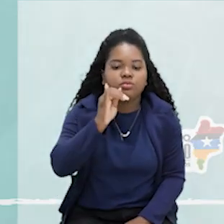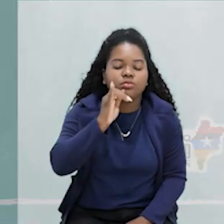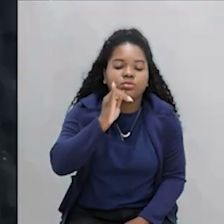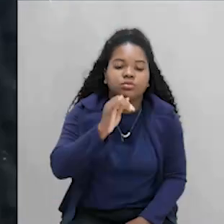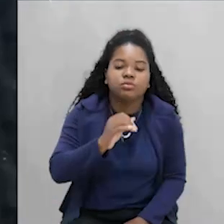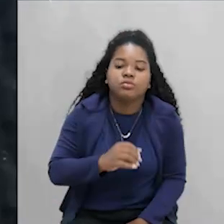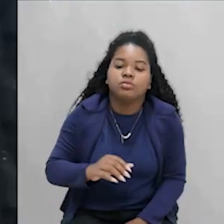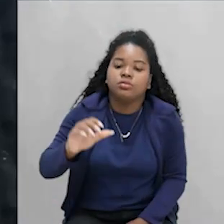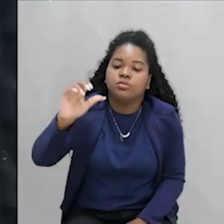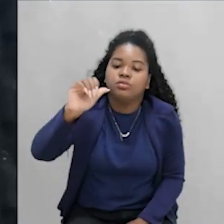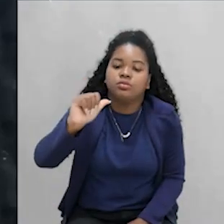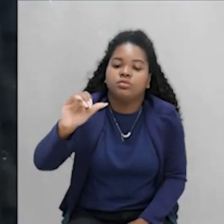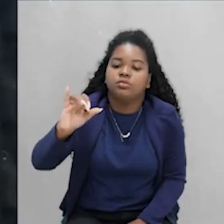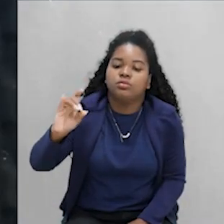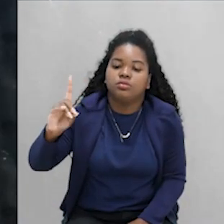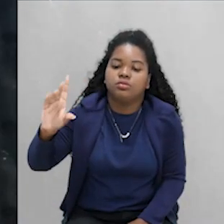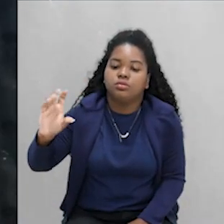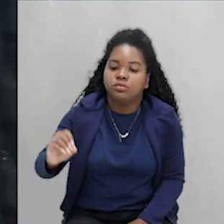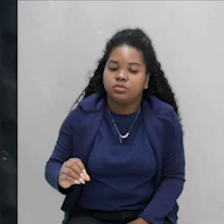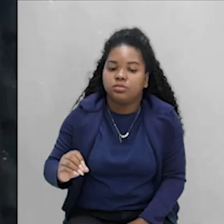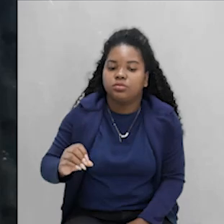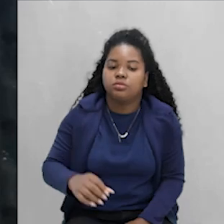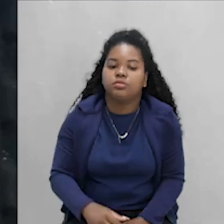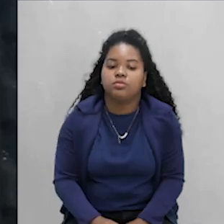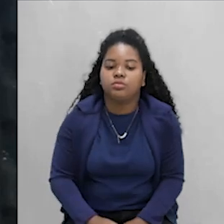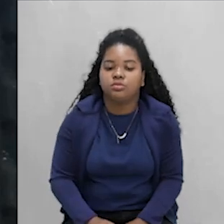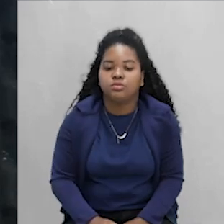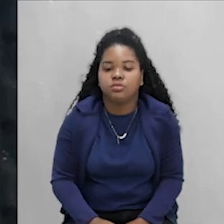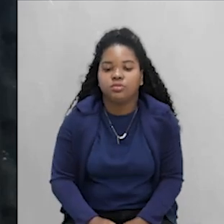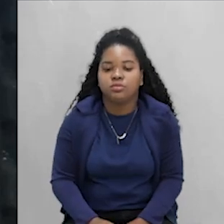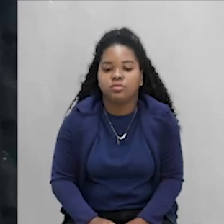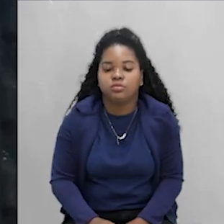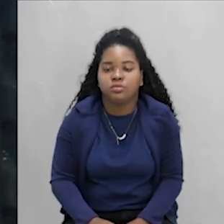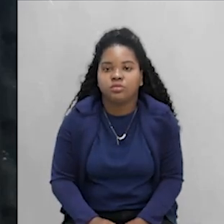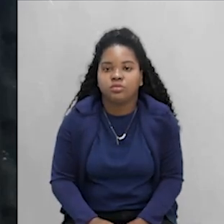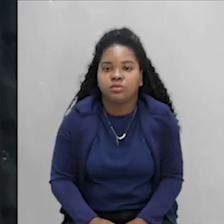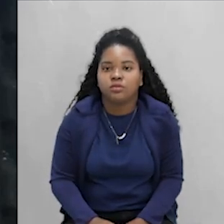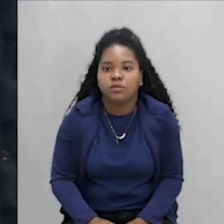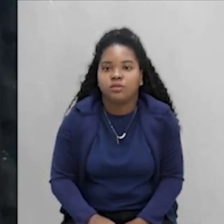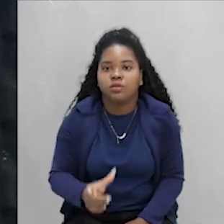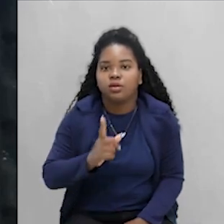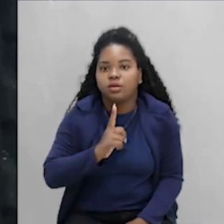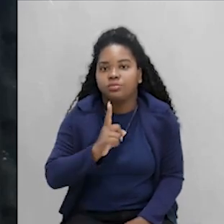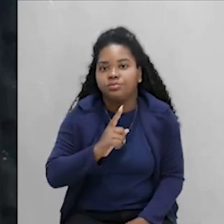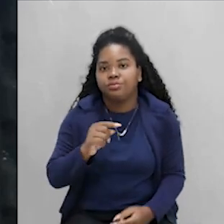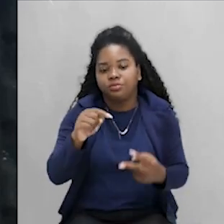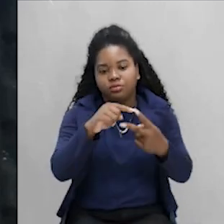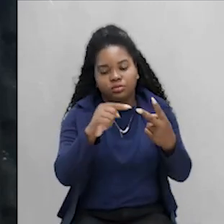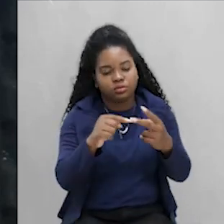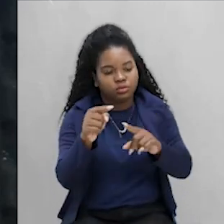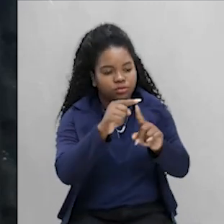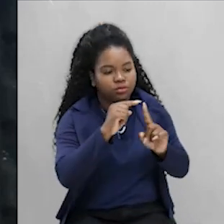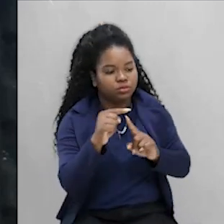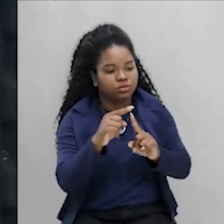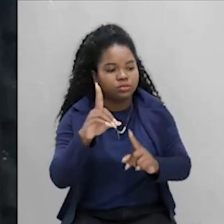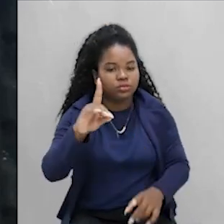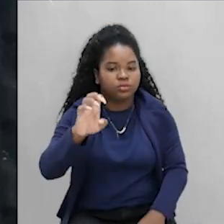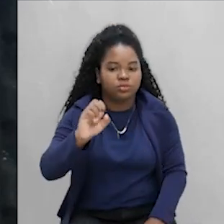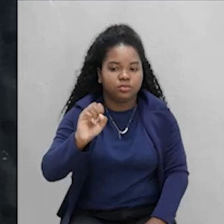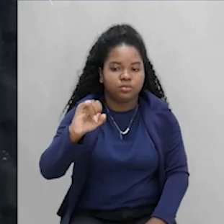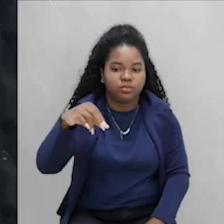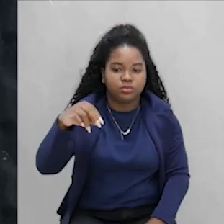o ácido sulfúrico concentrado aí nós temos né dois tipos de desidratação